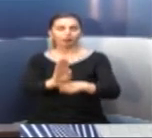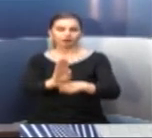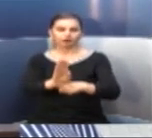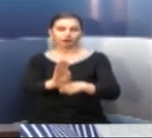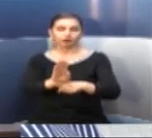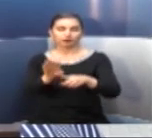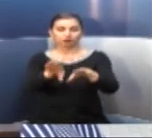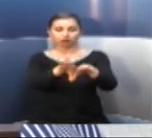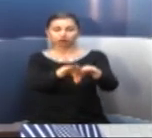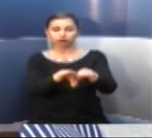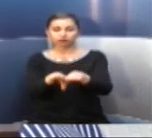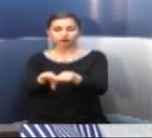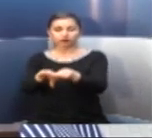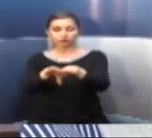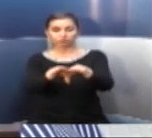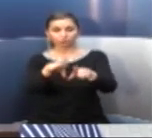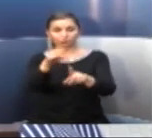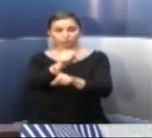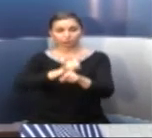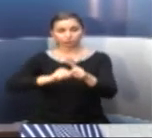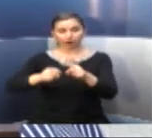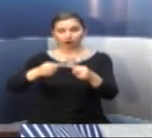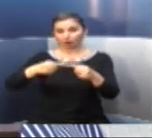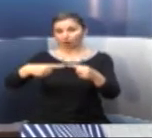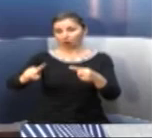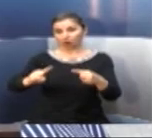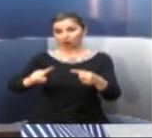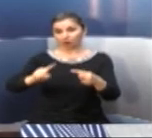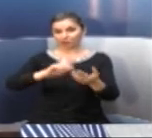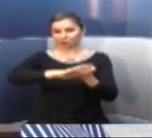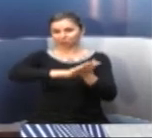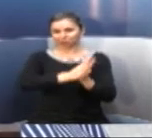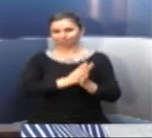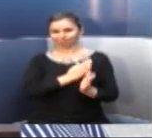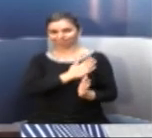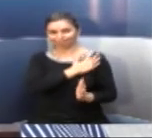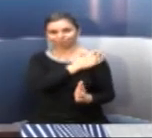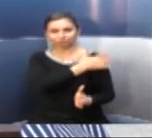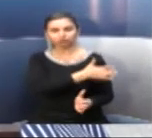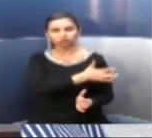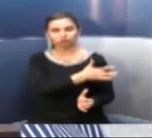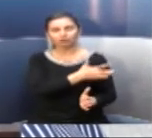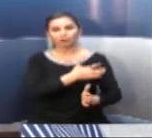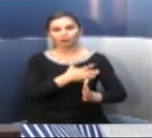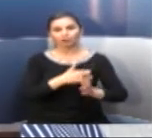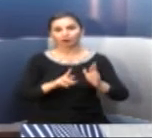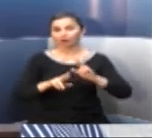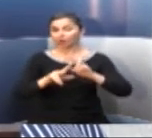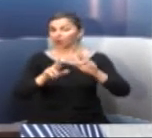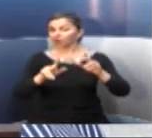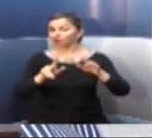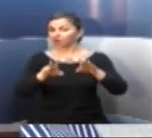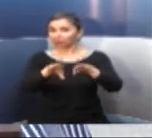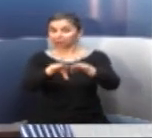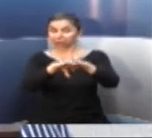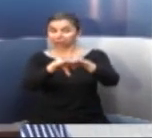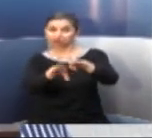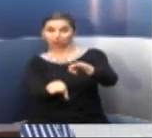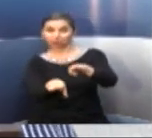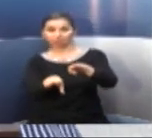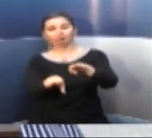nosso município, atuar contra o preconceito e contra várias igualdades que assolam uma boa parte da